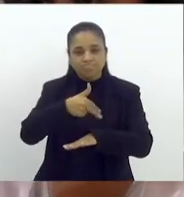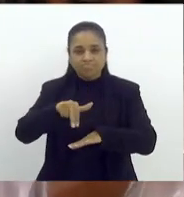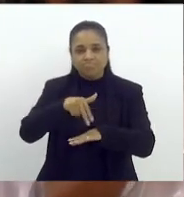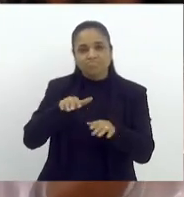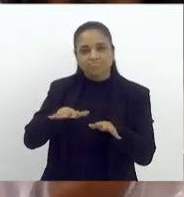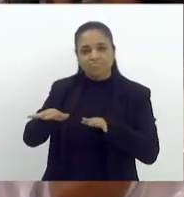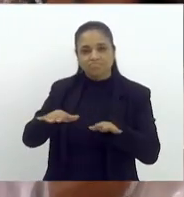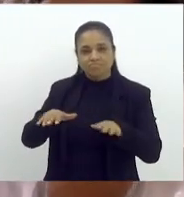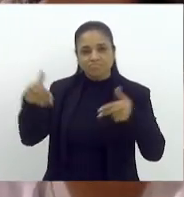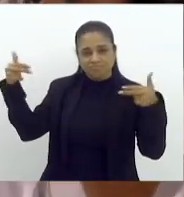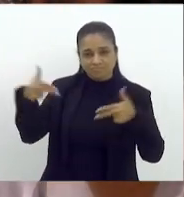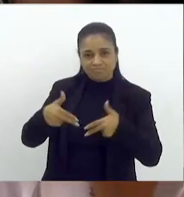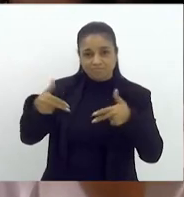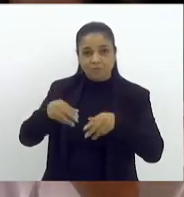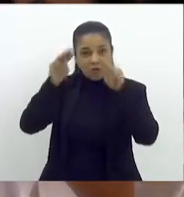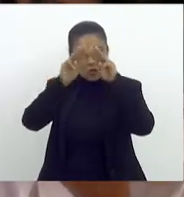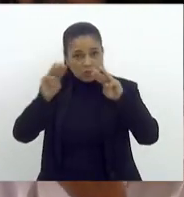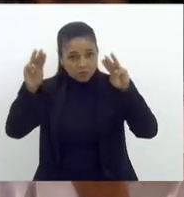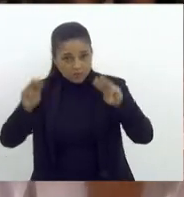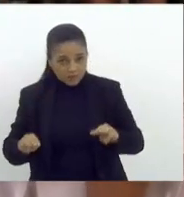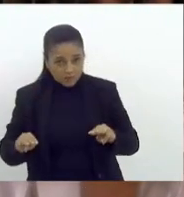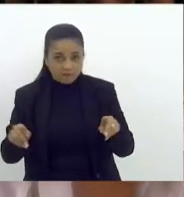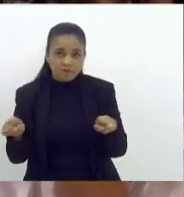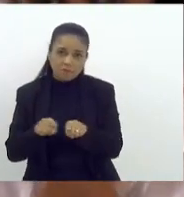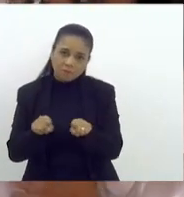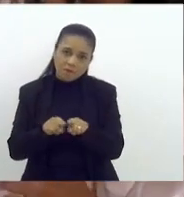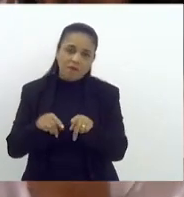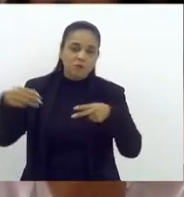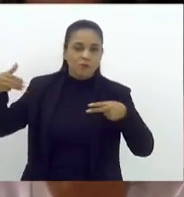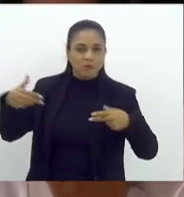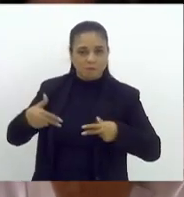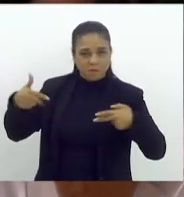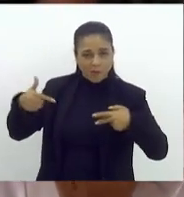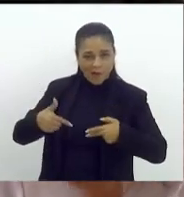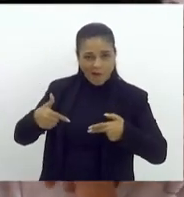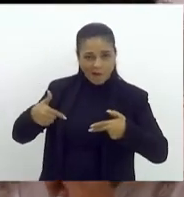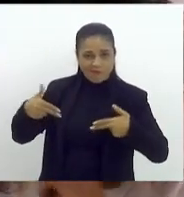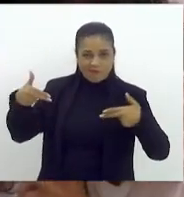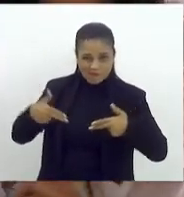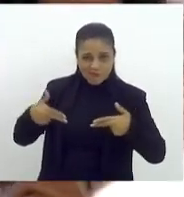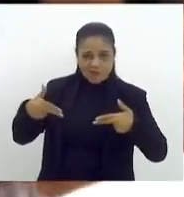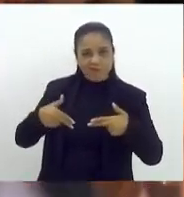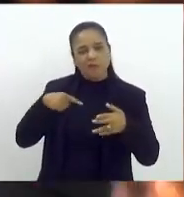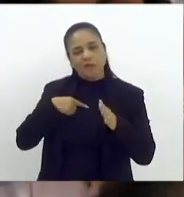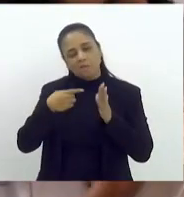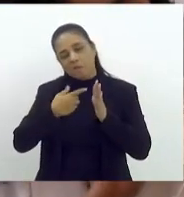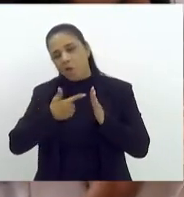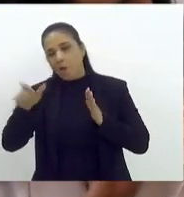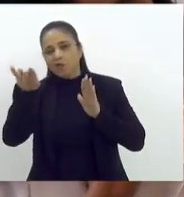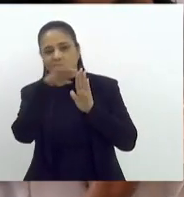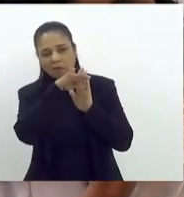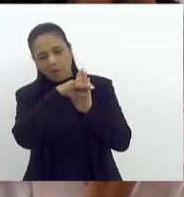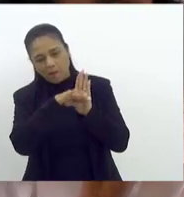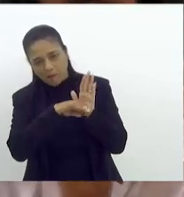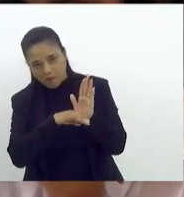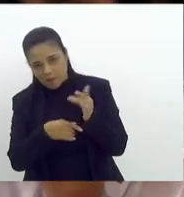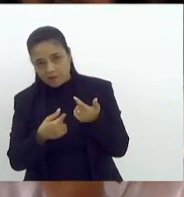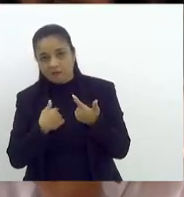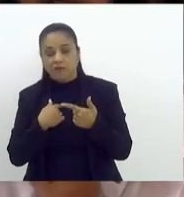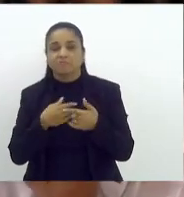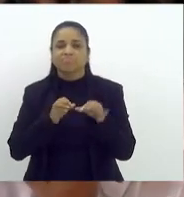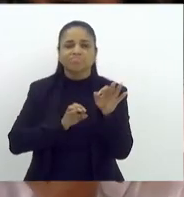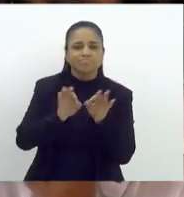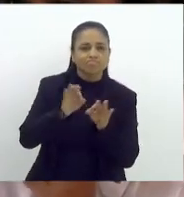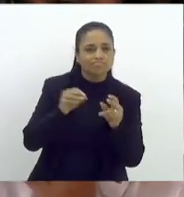o nosso Museu do hip hop entre outras coisas que a gente tem listado enfim viabilizar ações